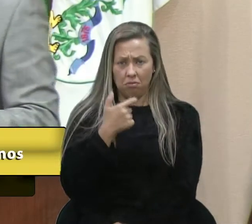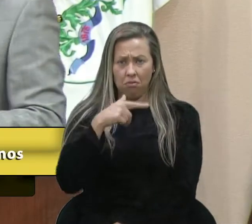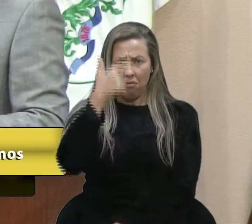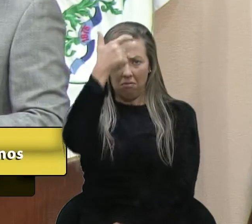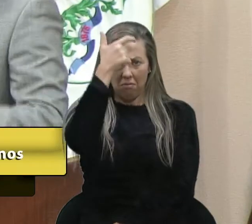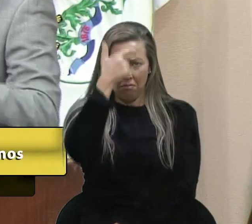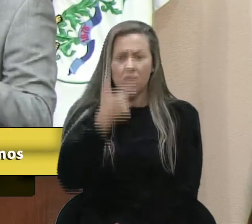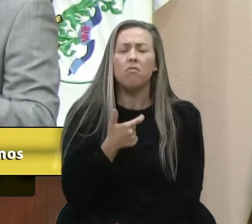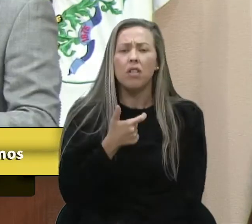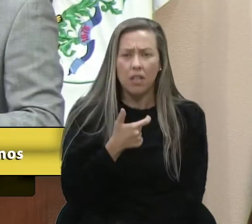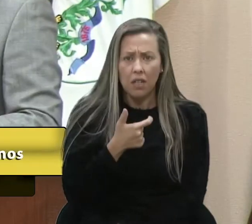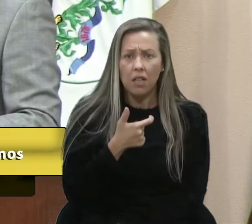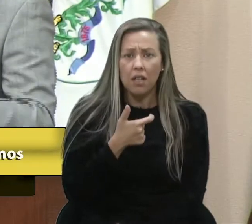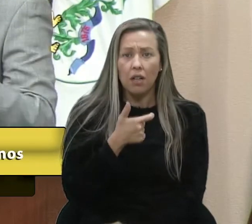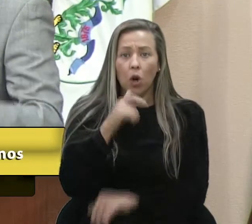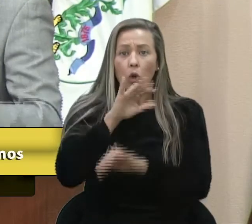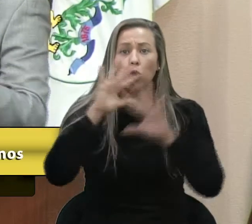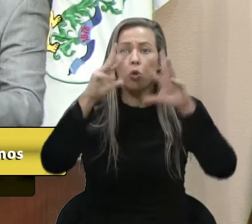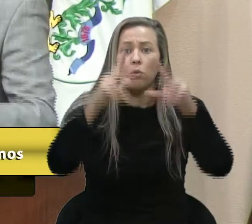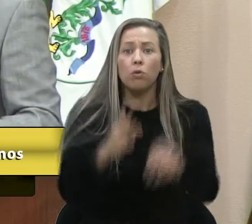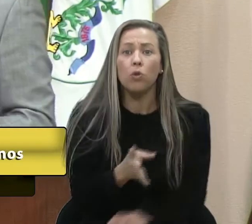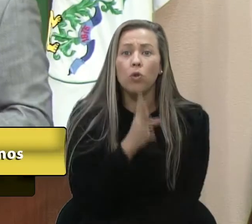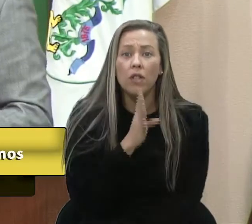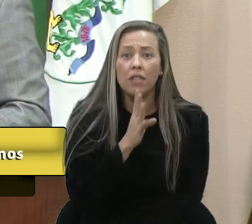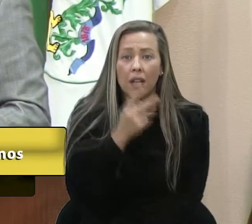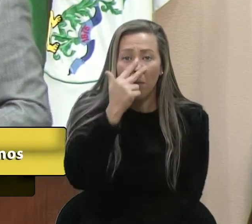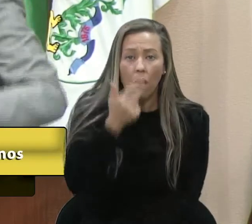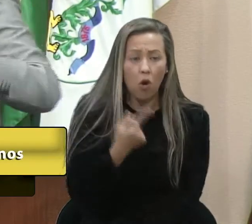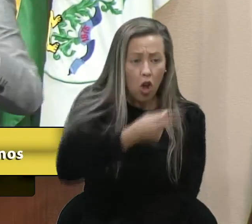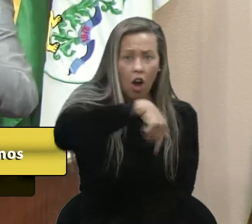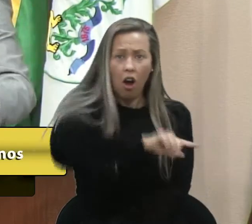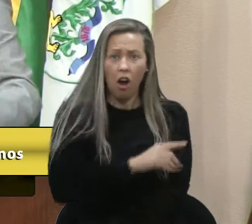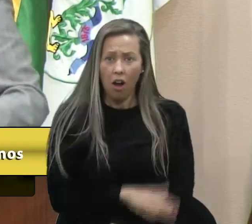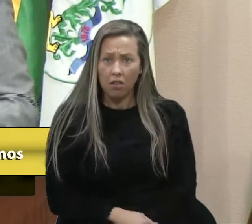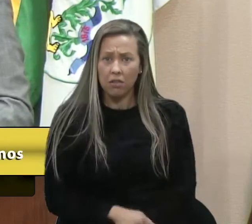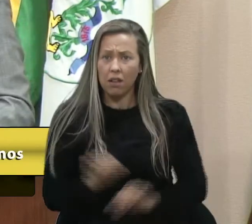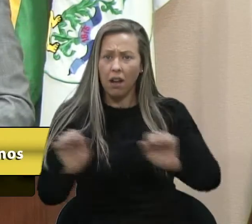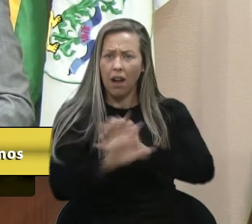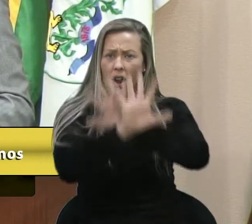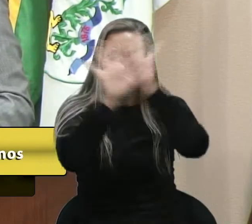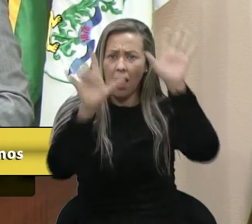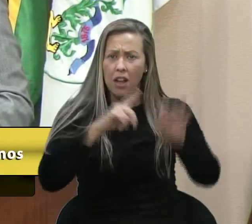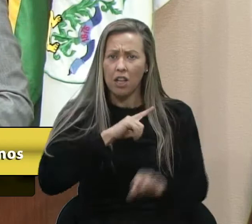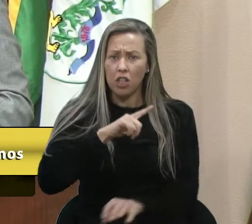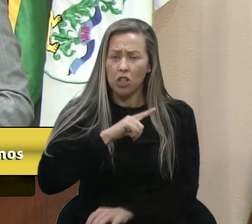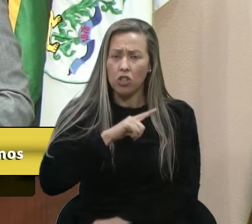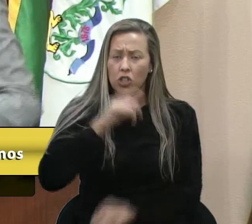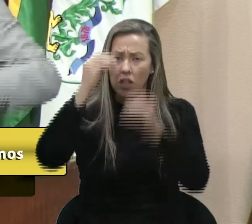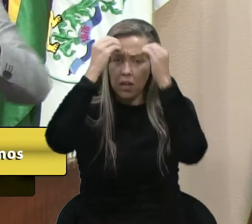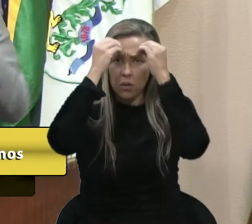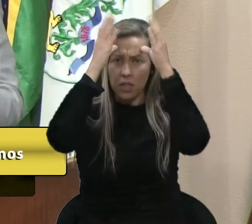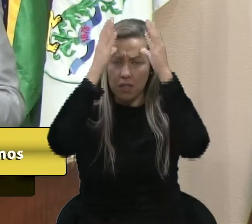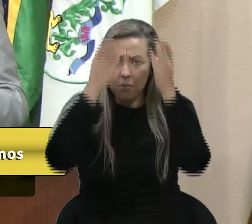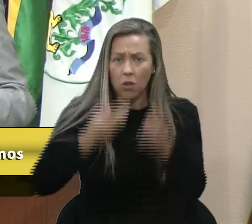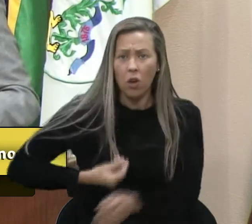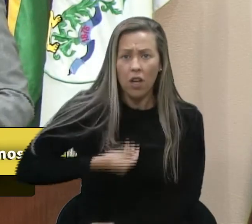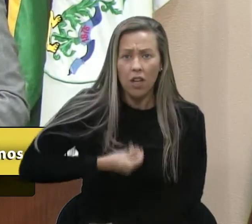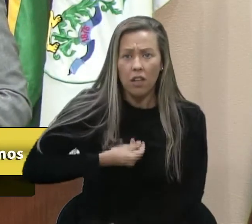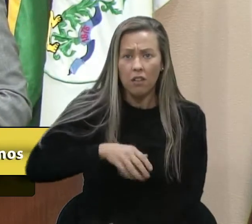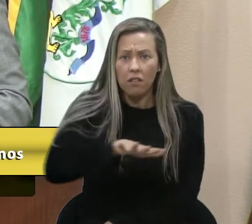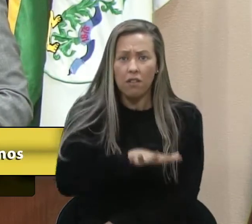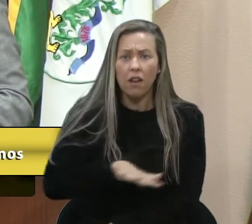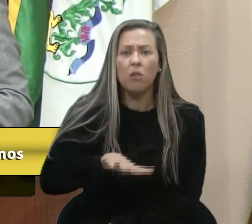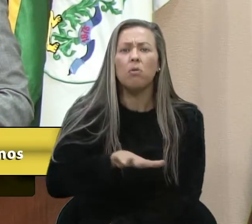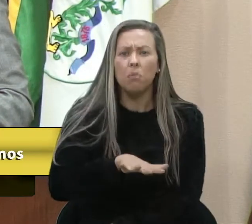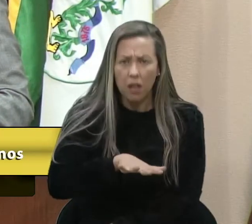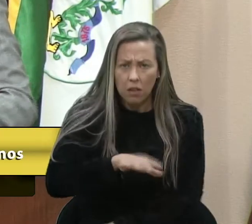pessoa até pública, como nós, vereadores, esclarecida, que vive num